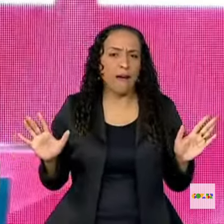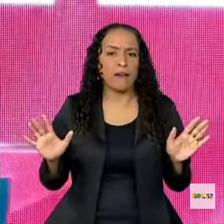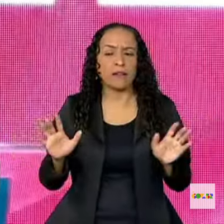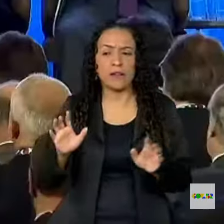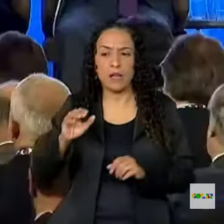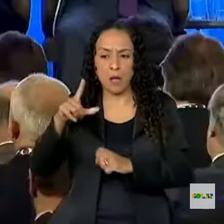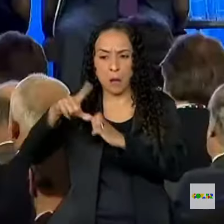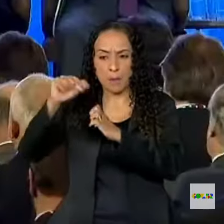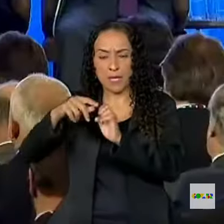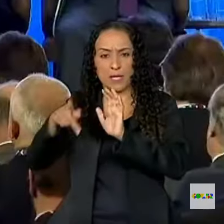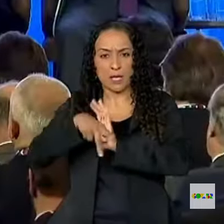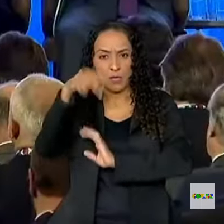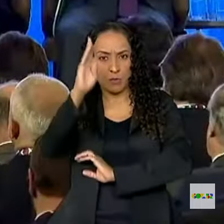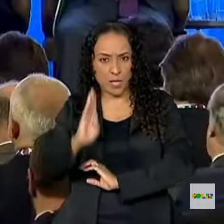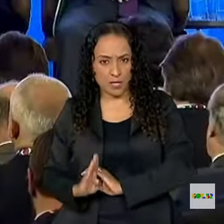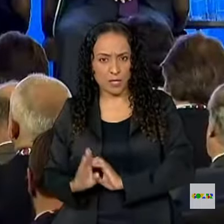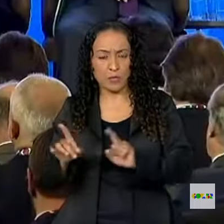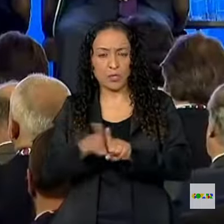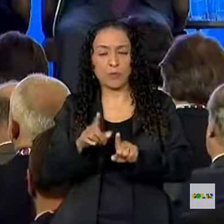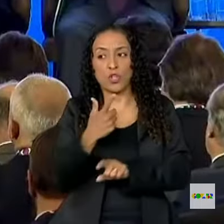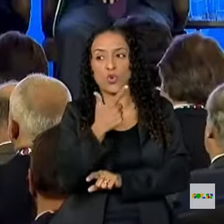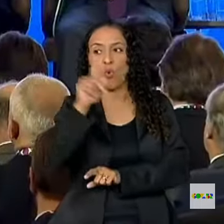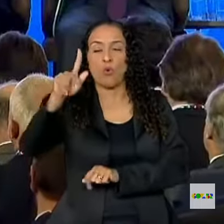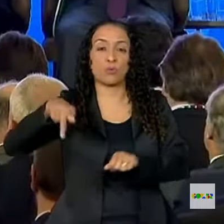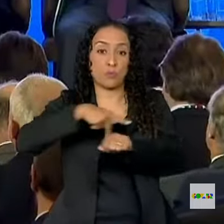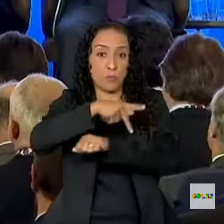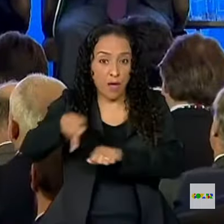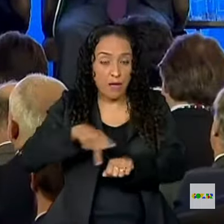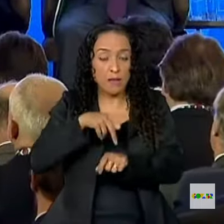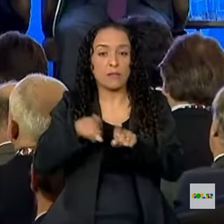brasileiros com empresários de outros